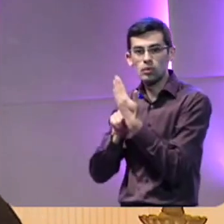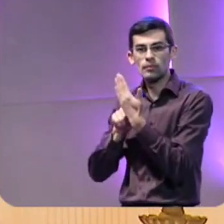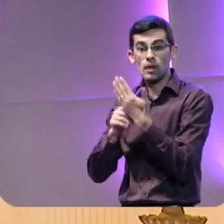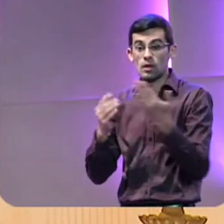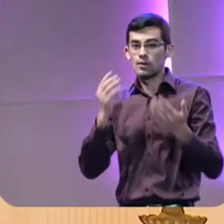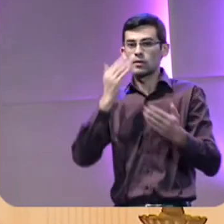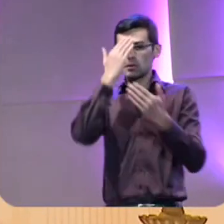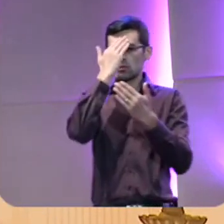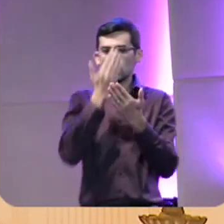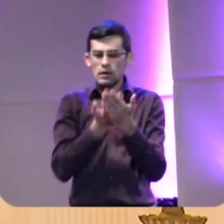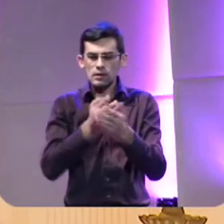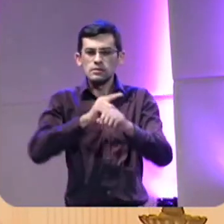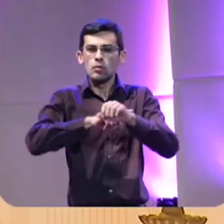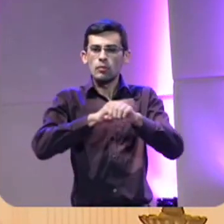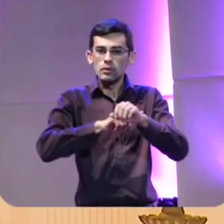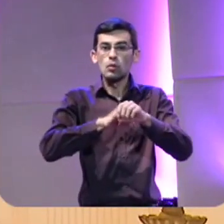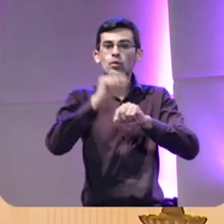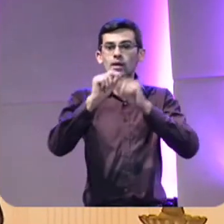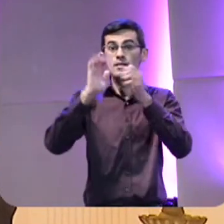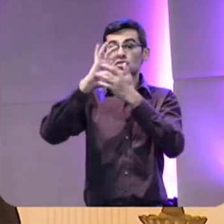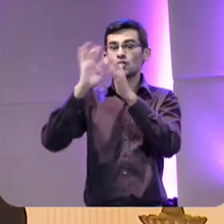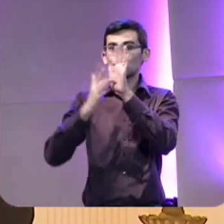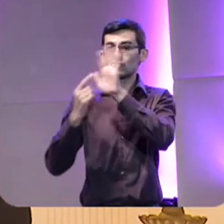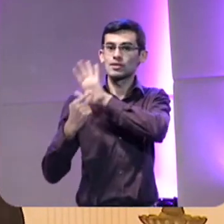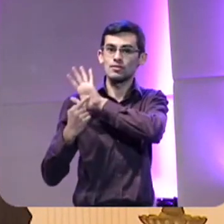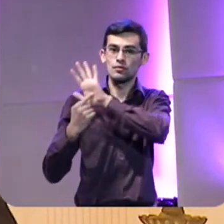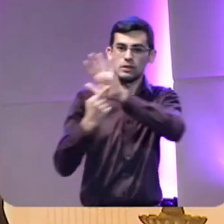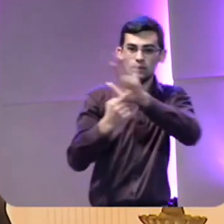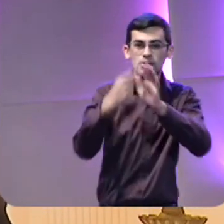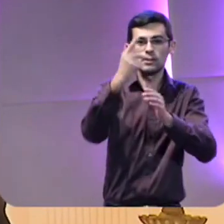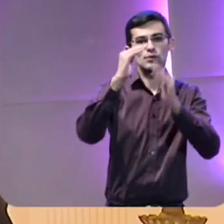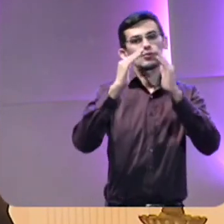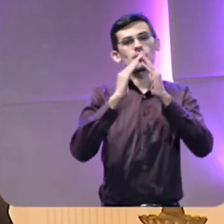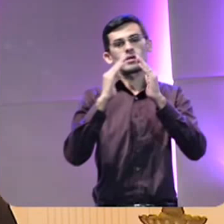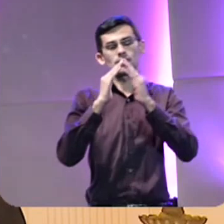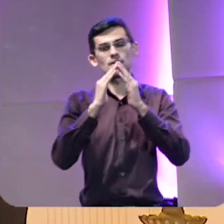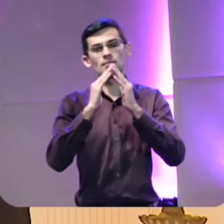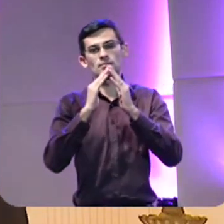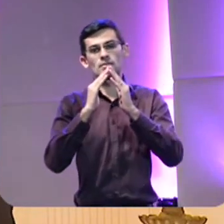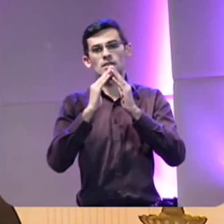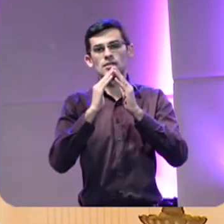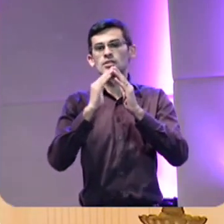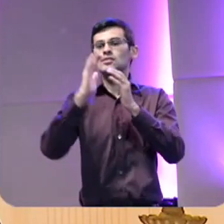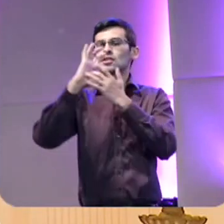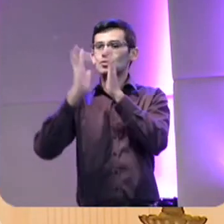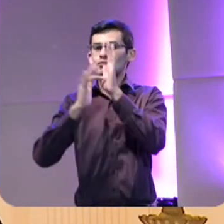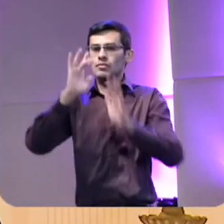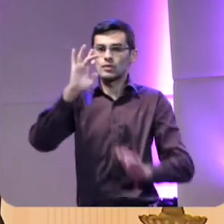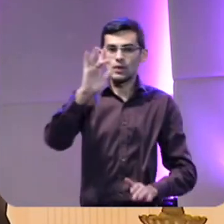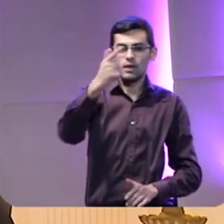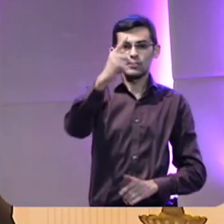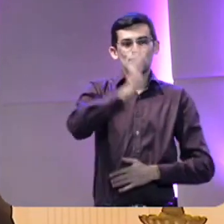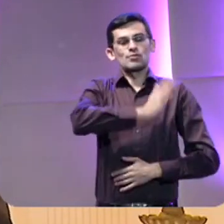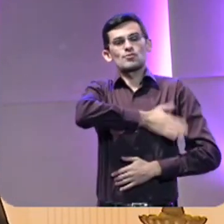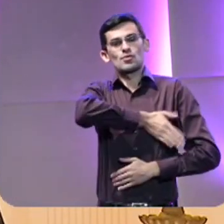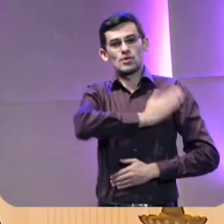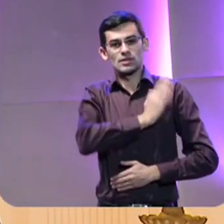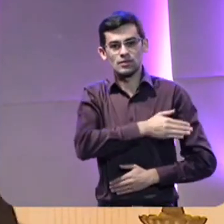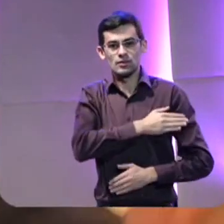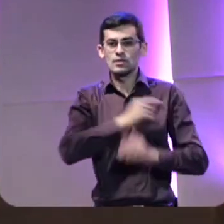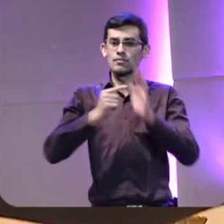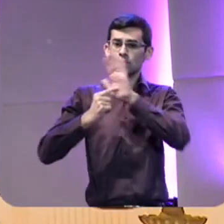está vivendo, Jesus vai se revelar a você, Ele vai se revelar na sua casa, Ele vai tocar o teu coração, Ele vai te